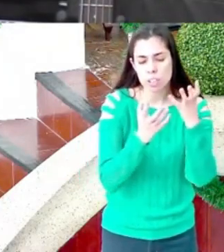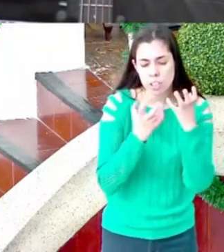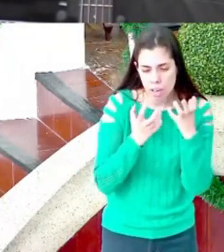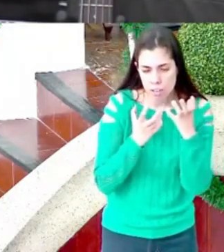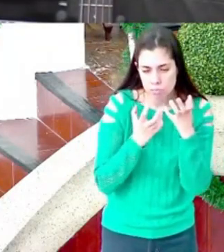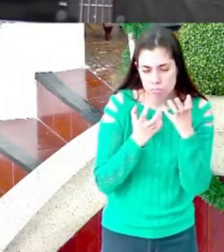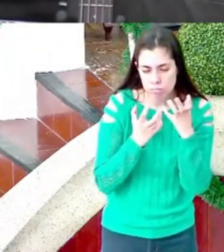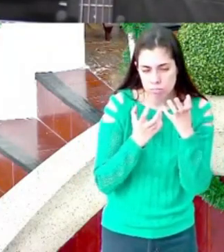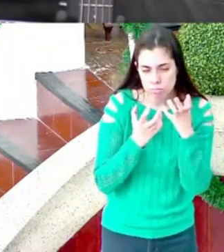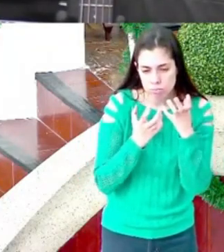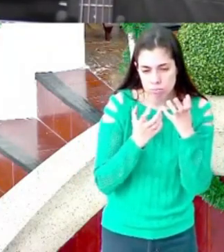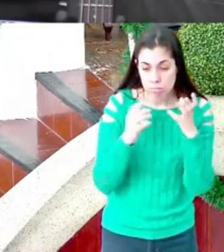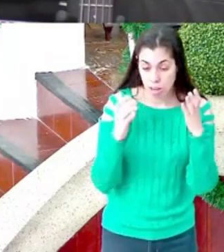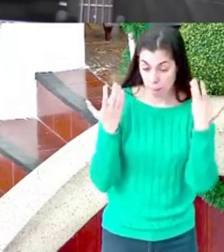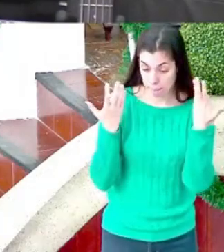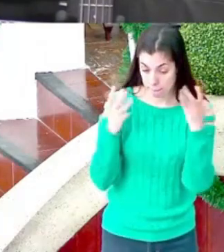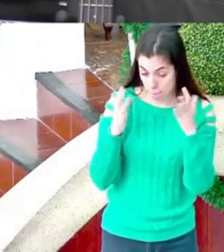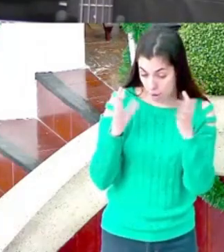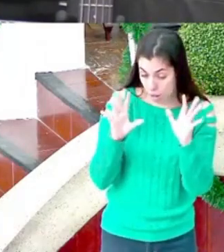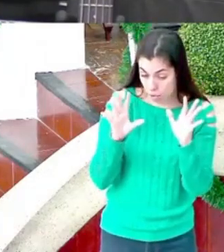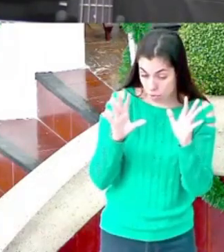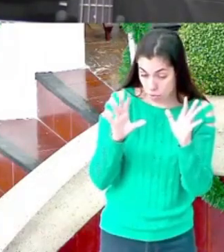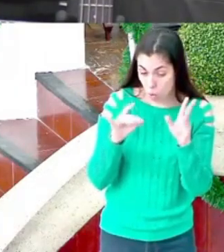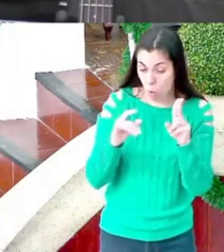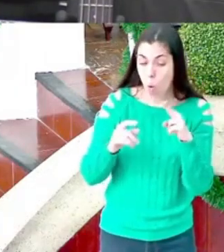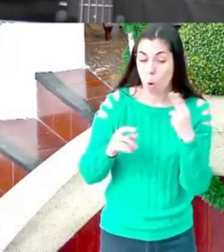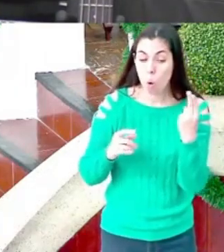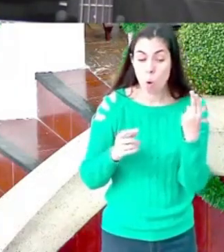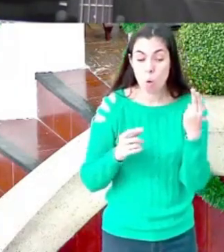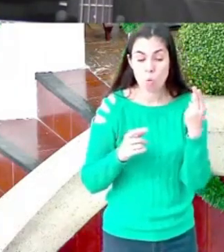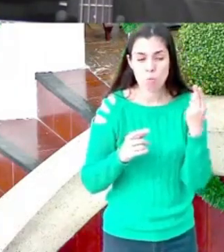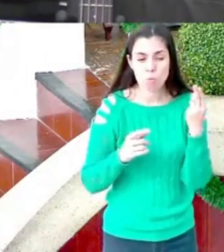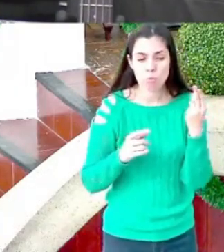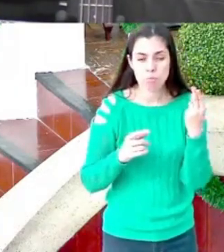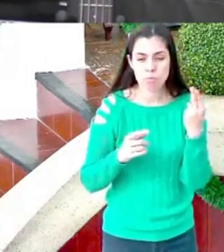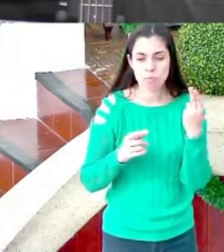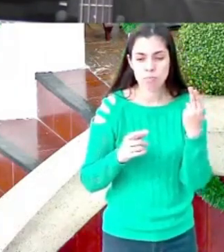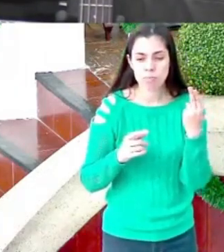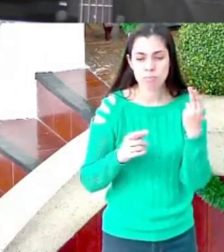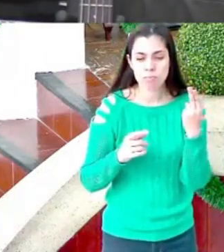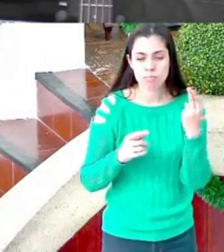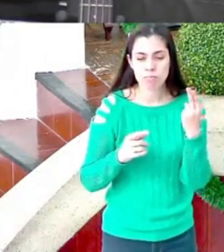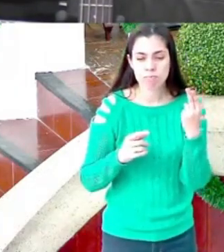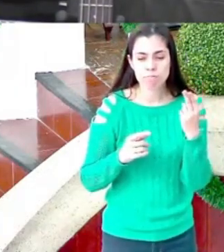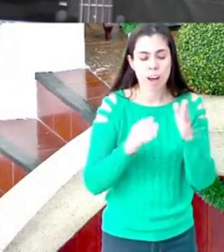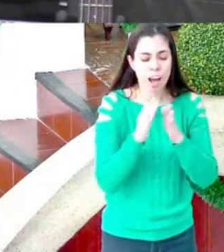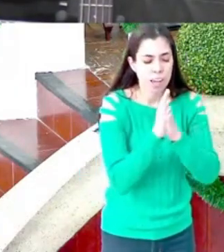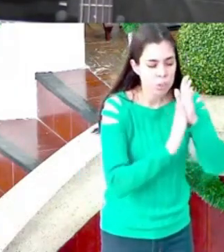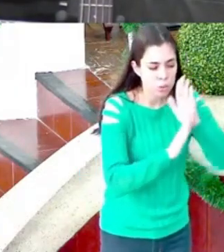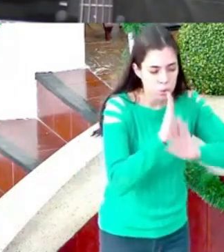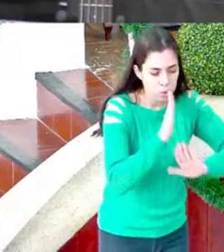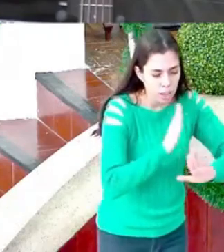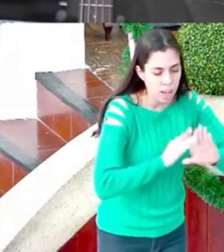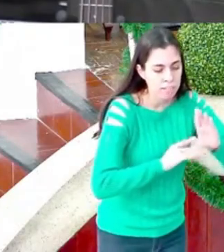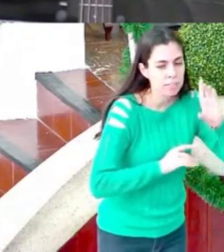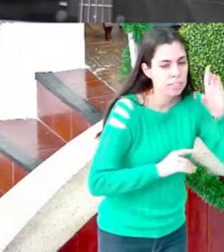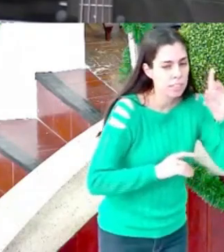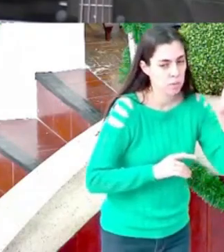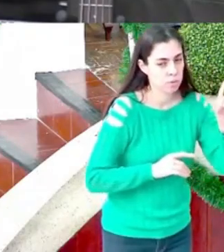o chão em que pisamos guarda o suor, as lágrimas